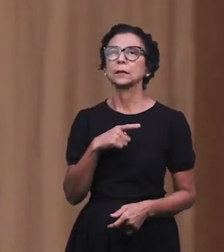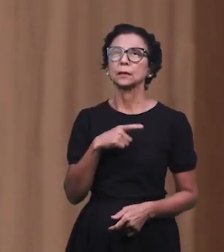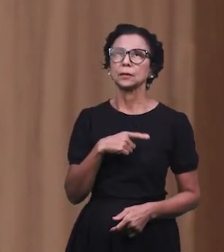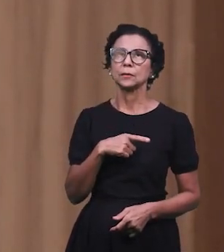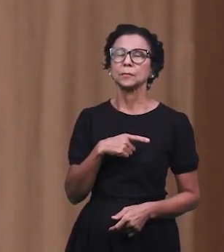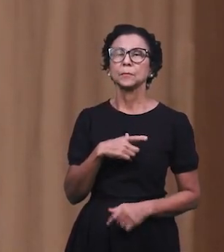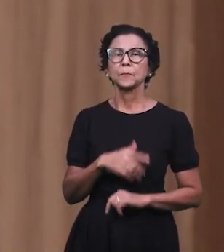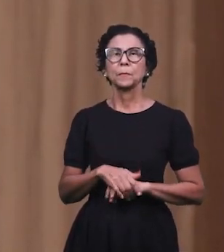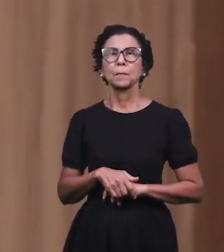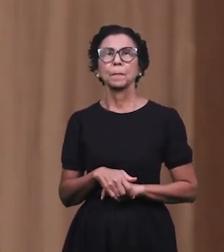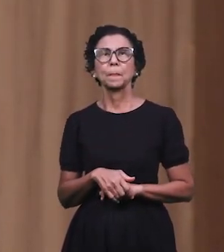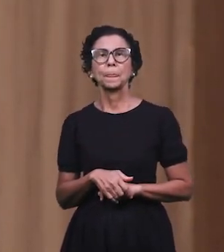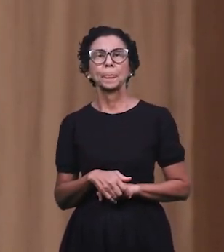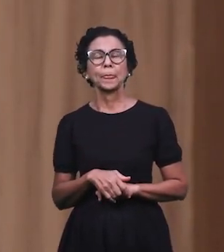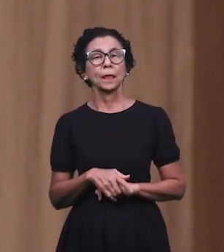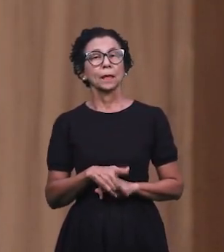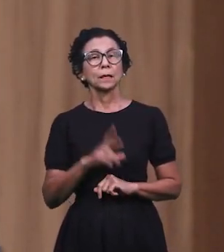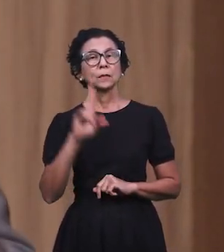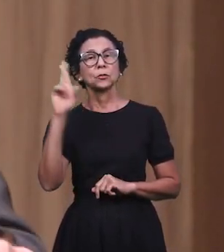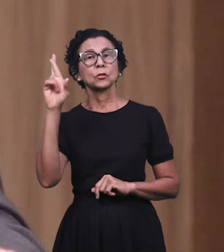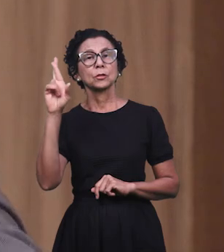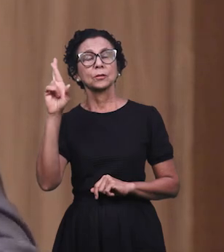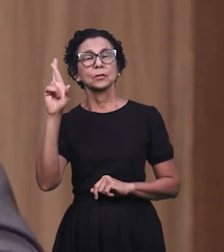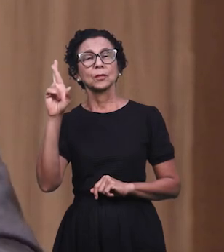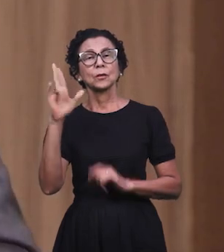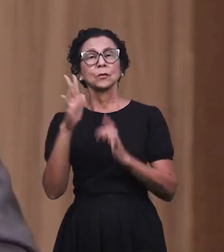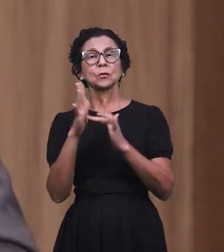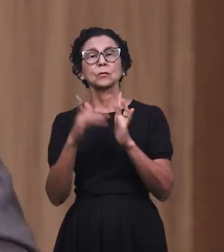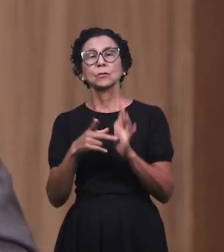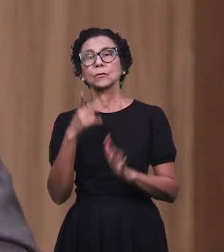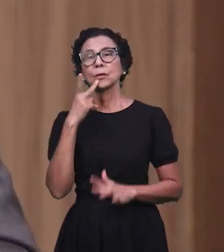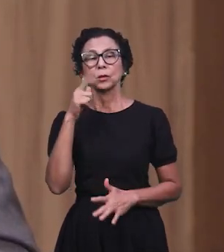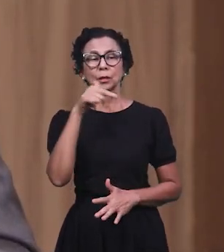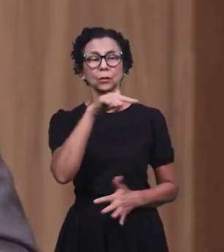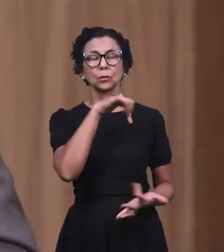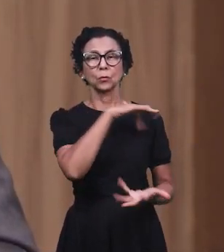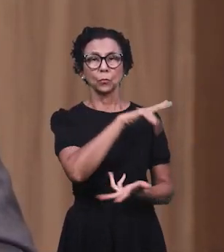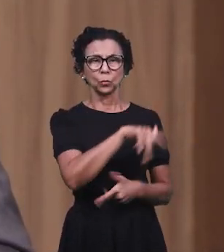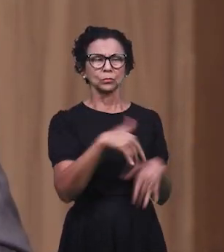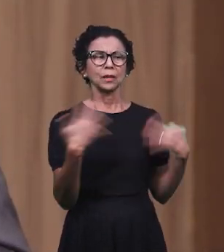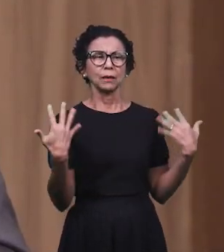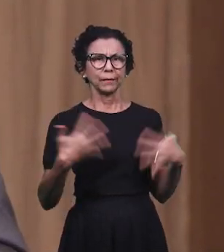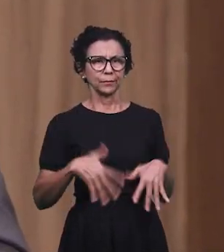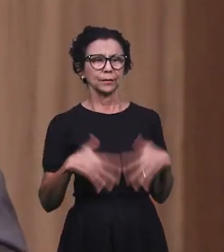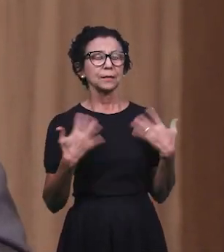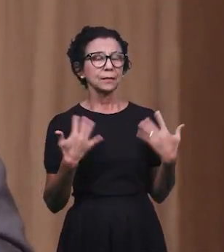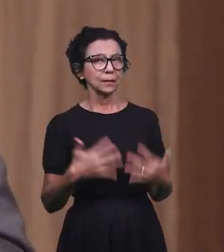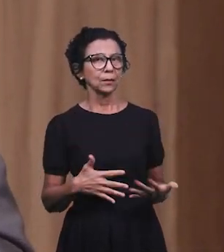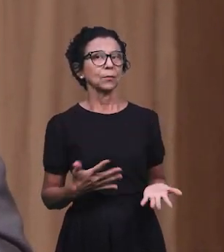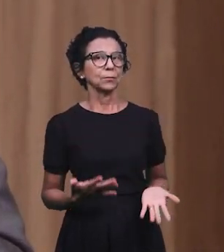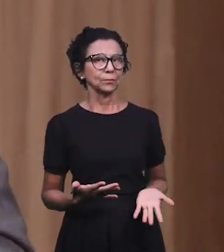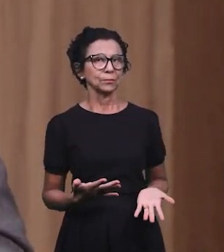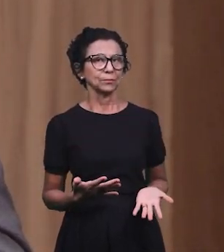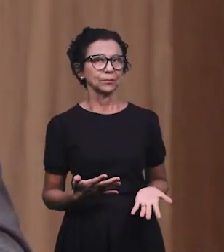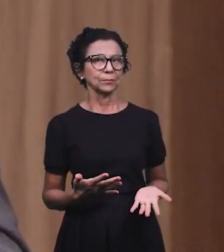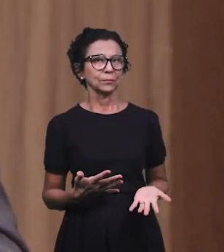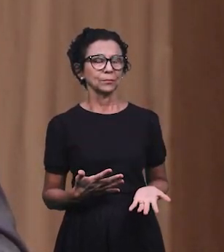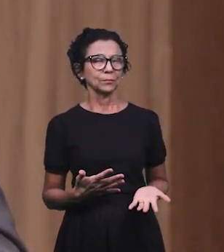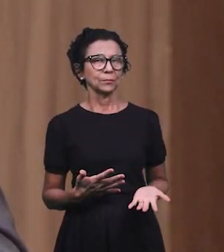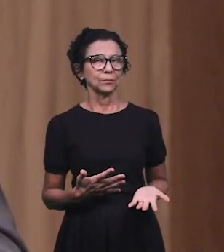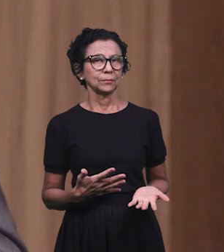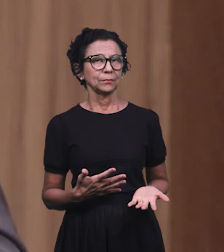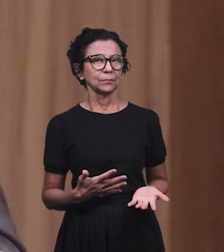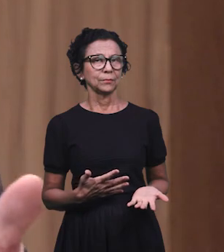né? Jesus nos prepara. Ele disse, nesse mundo tereis aflições, mas tem de bom ânimo. E Davi sempre teve